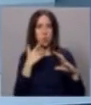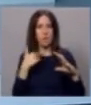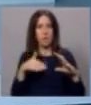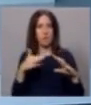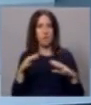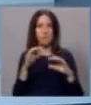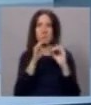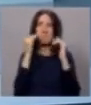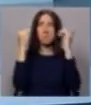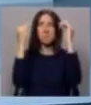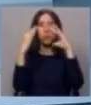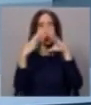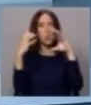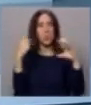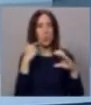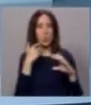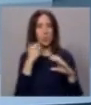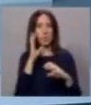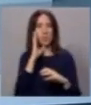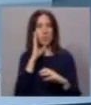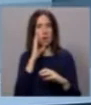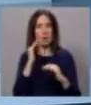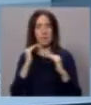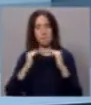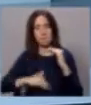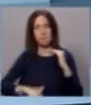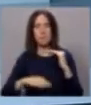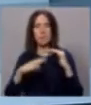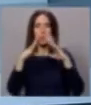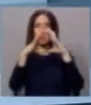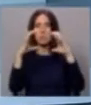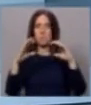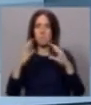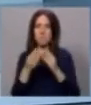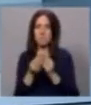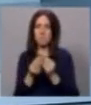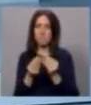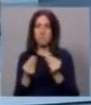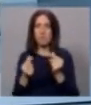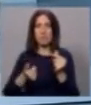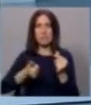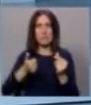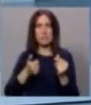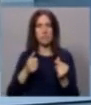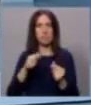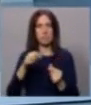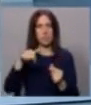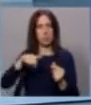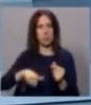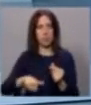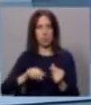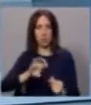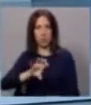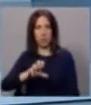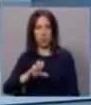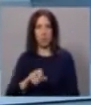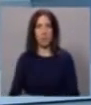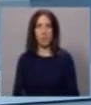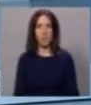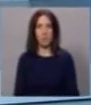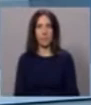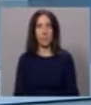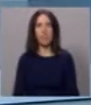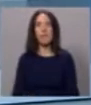céu geralmente muito nublado, a partir da tarde a diminuir gradualmente a nubosidade, principalmente na região sul. Avançando para a